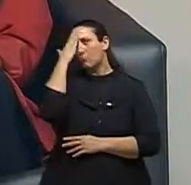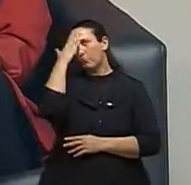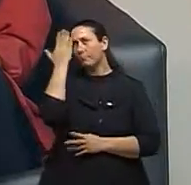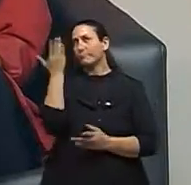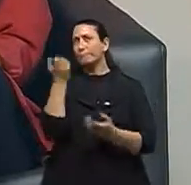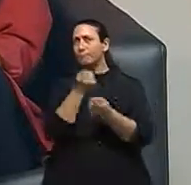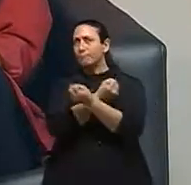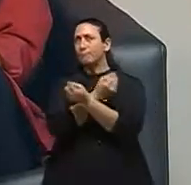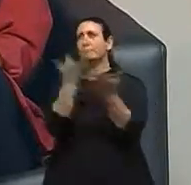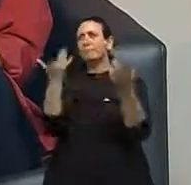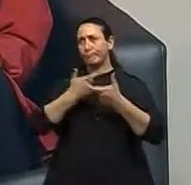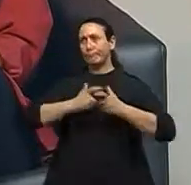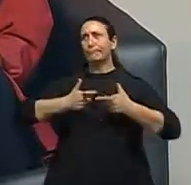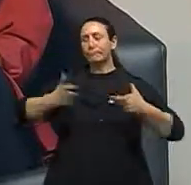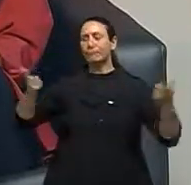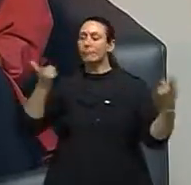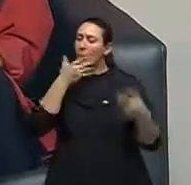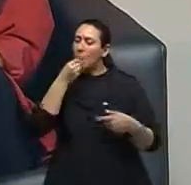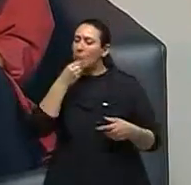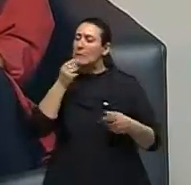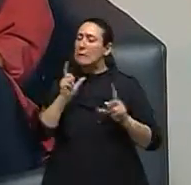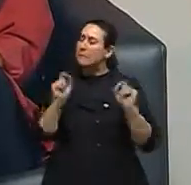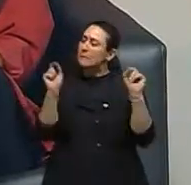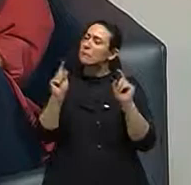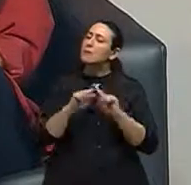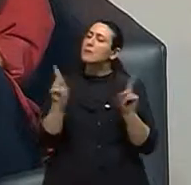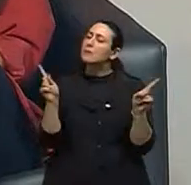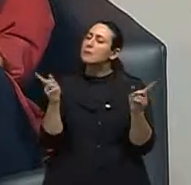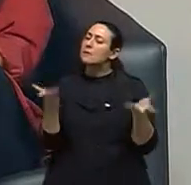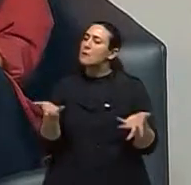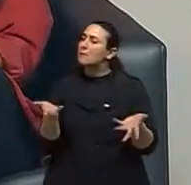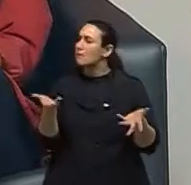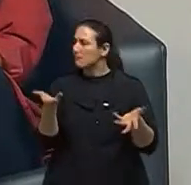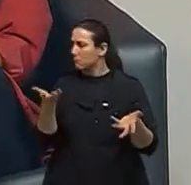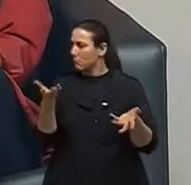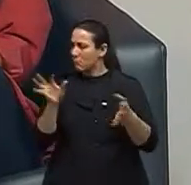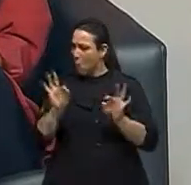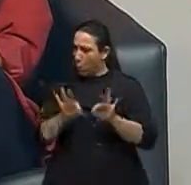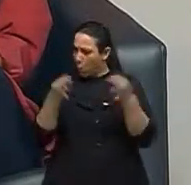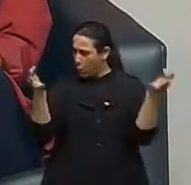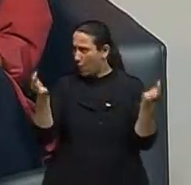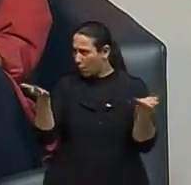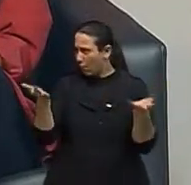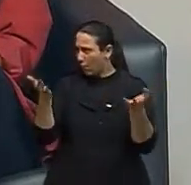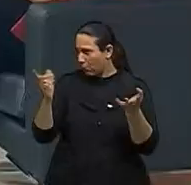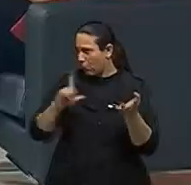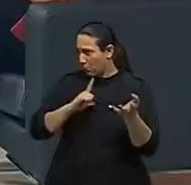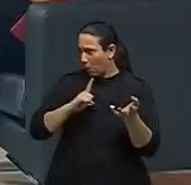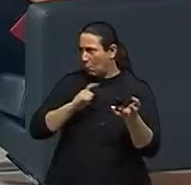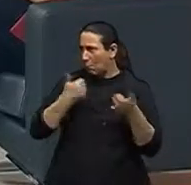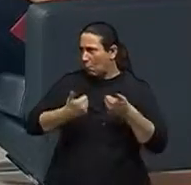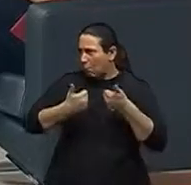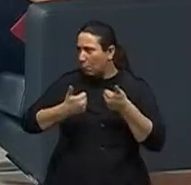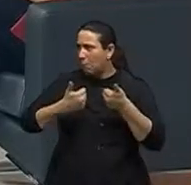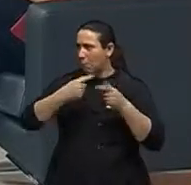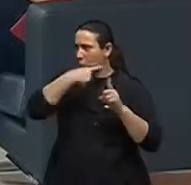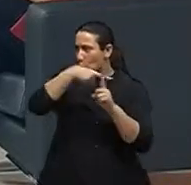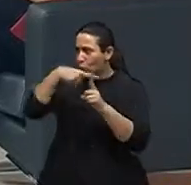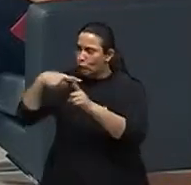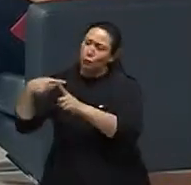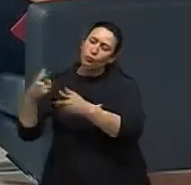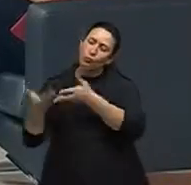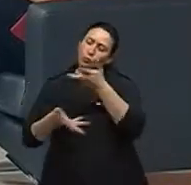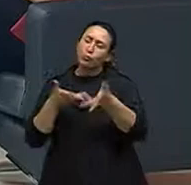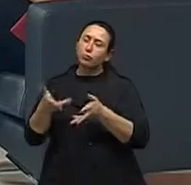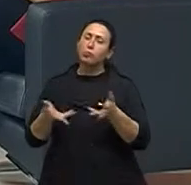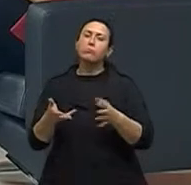incidência é grande eh a a cura é também num nível satisfatório muitos mais gente se